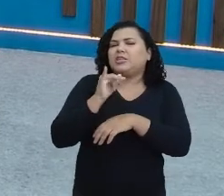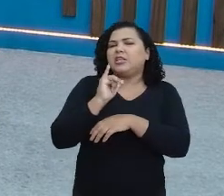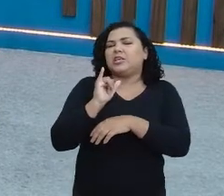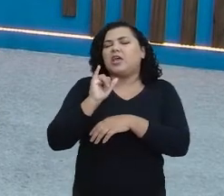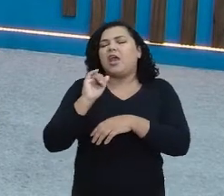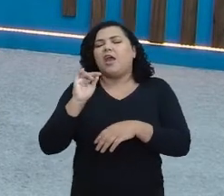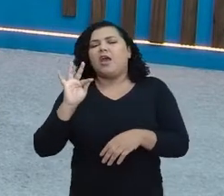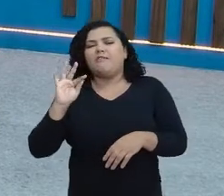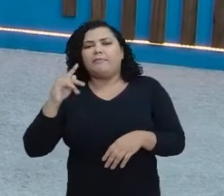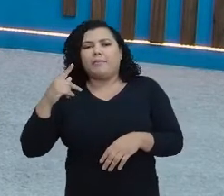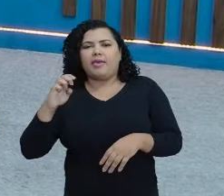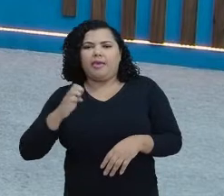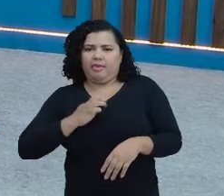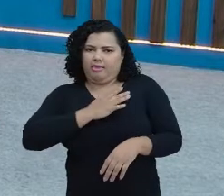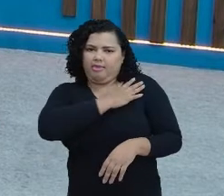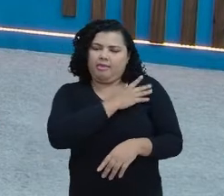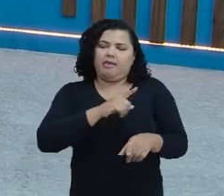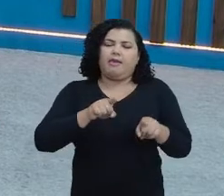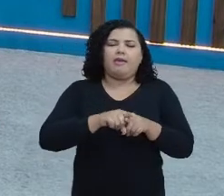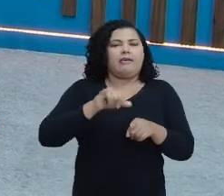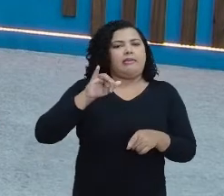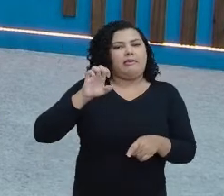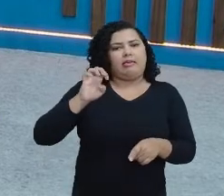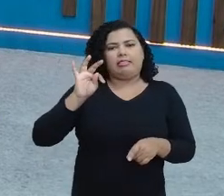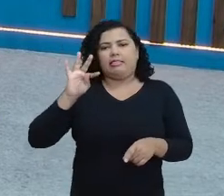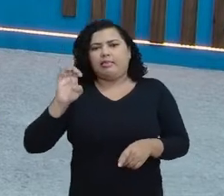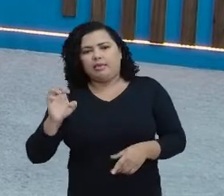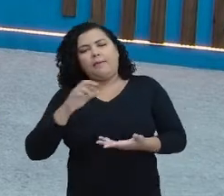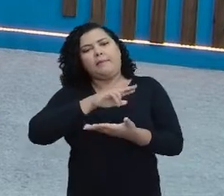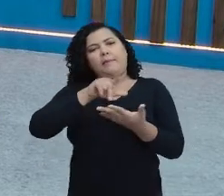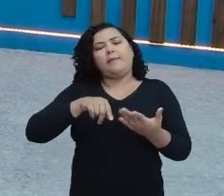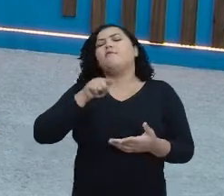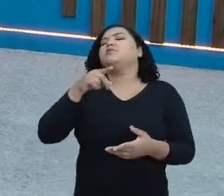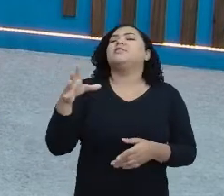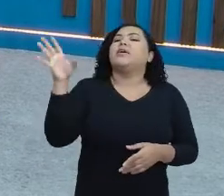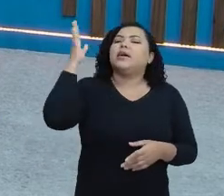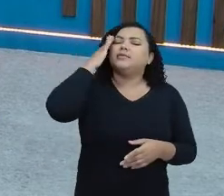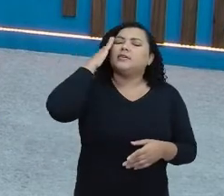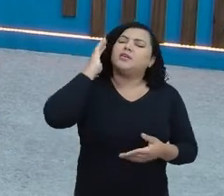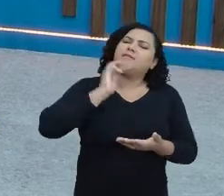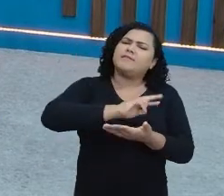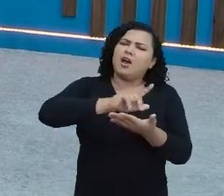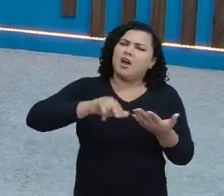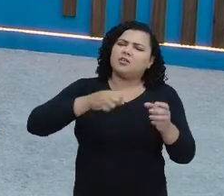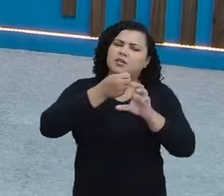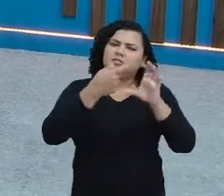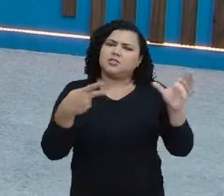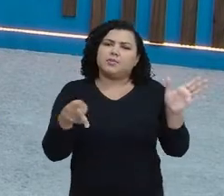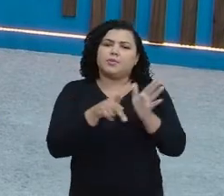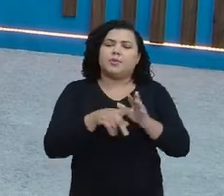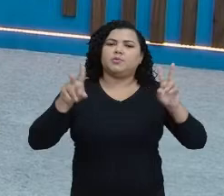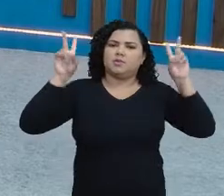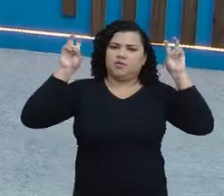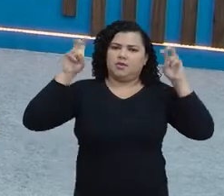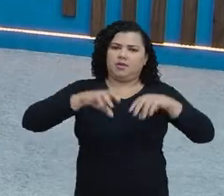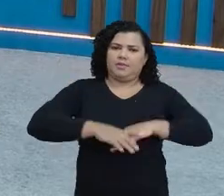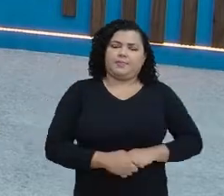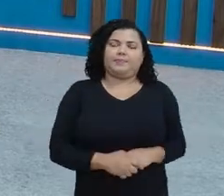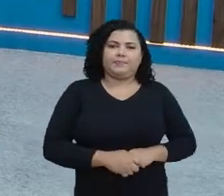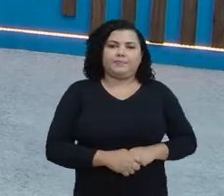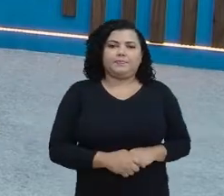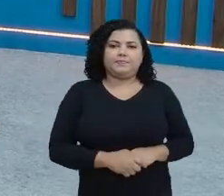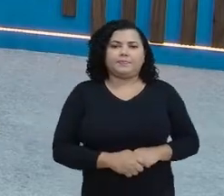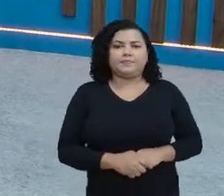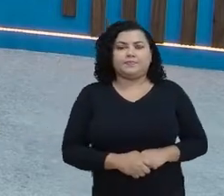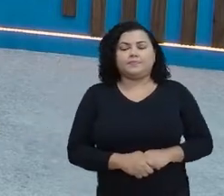ETE, essa é uma aula fundamental para você compreender diversos aspectos desse assunto, tá certo? Lembrando também, né, que a